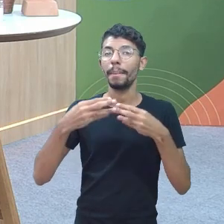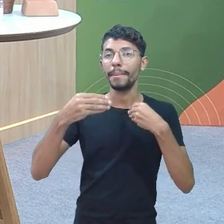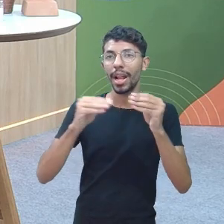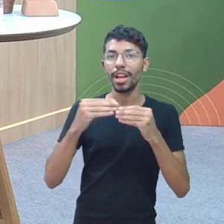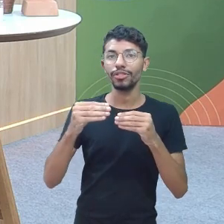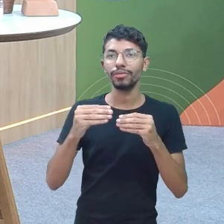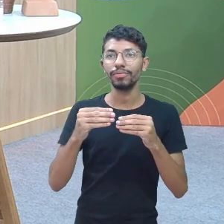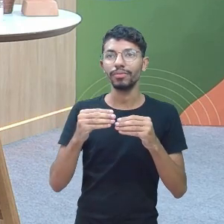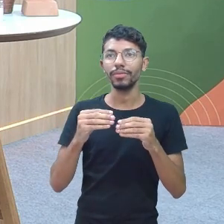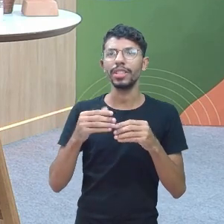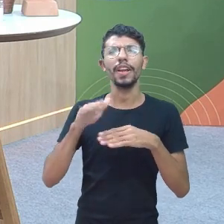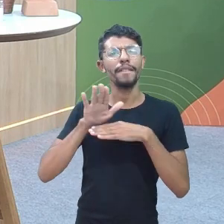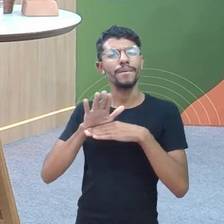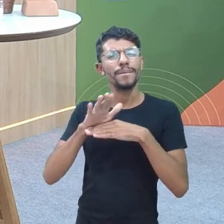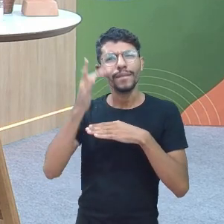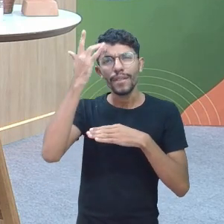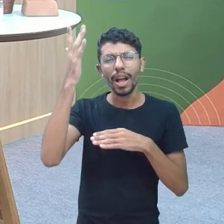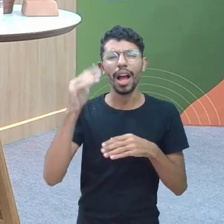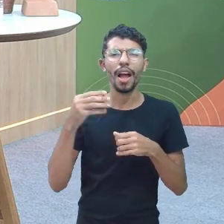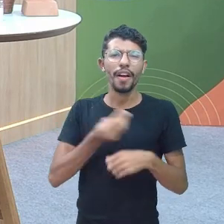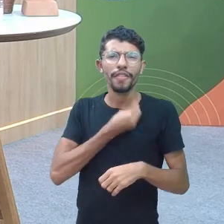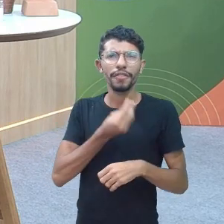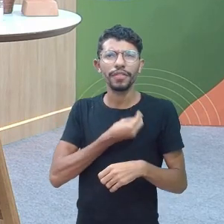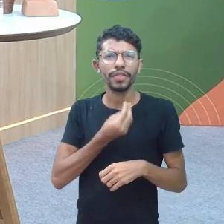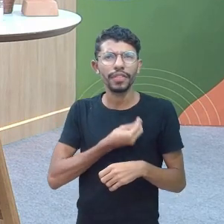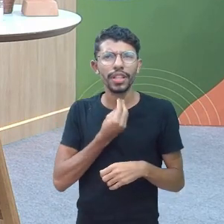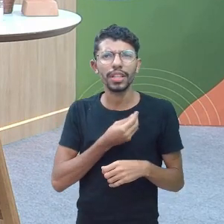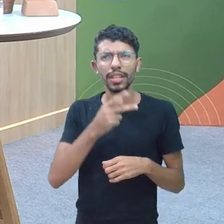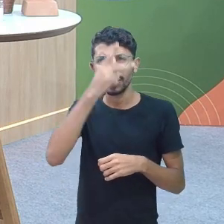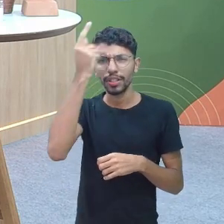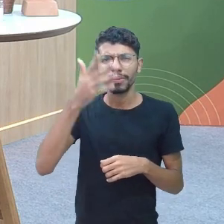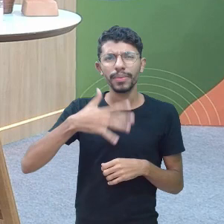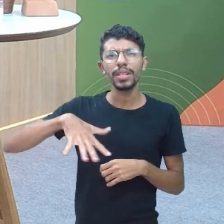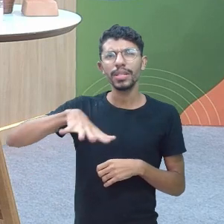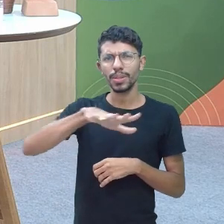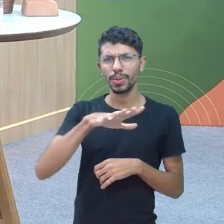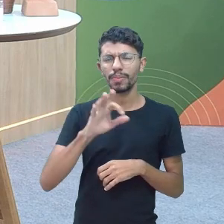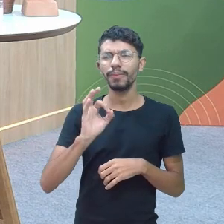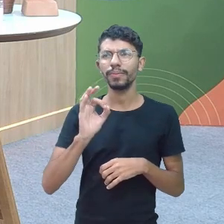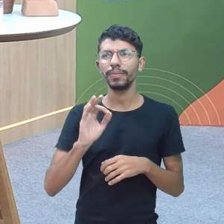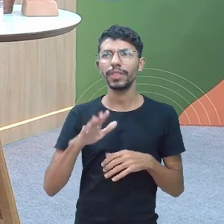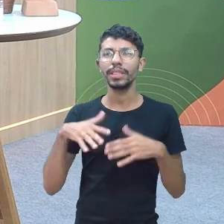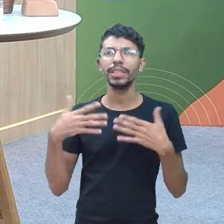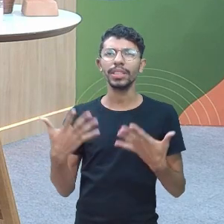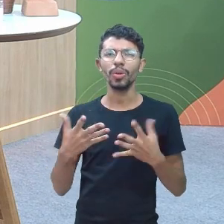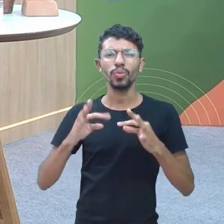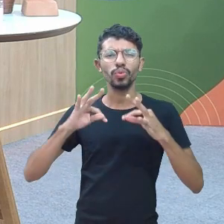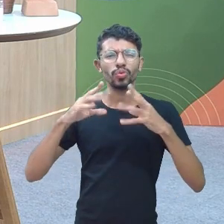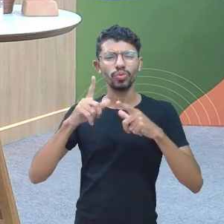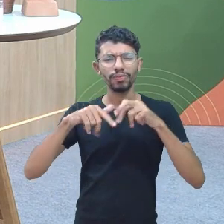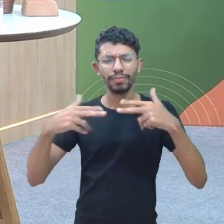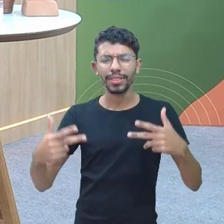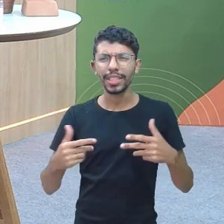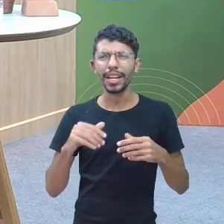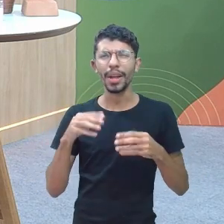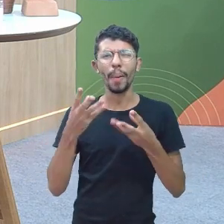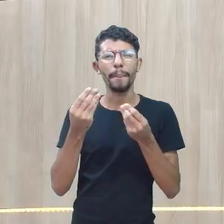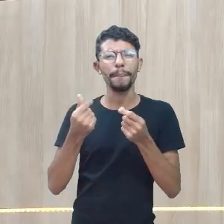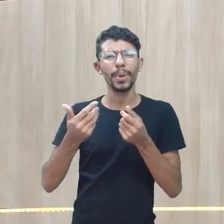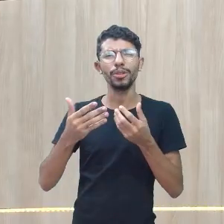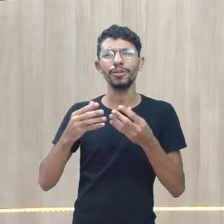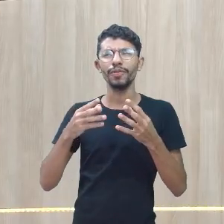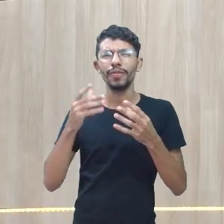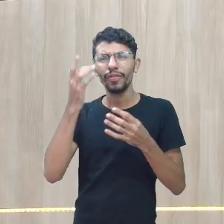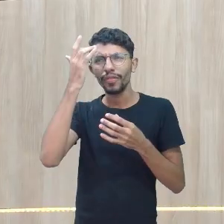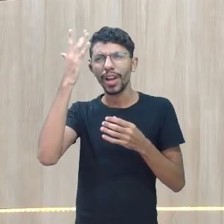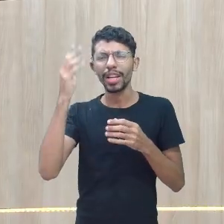ninguém. A sacola de trazer compras do supermercado agora era já mais resistente, e aí era tudo muito prático. Todo mundo